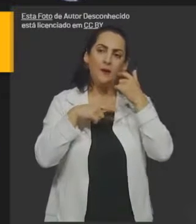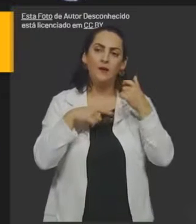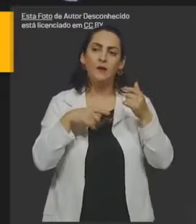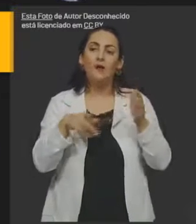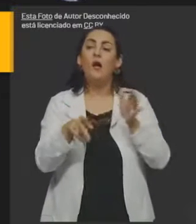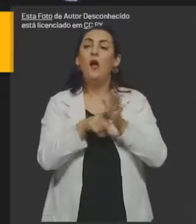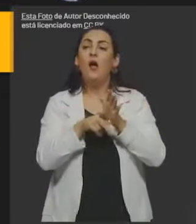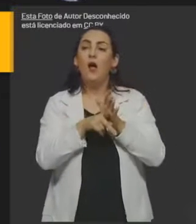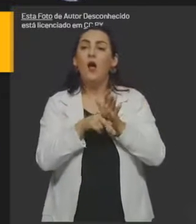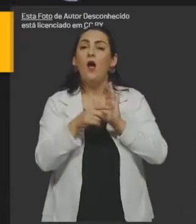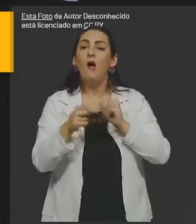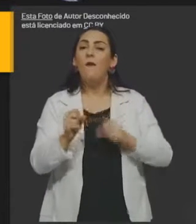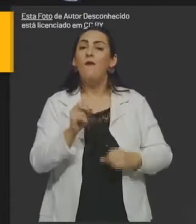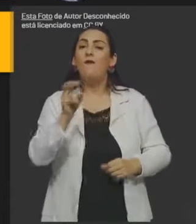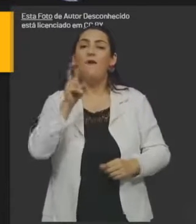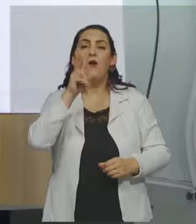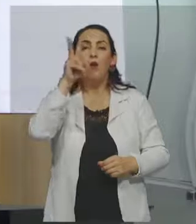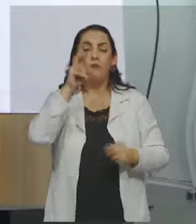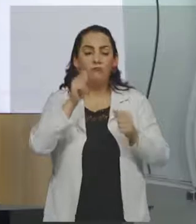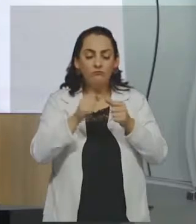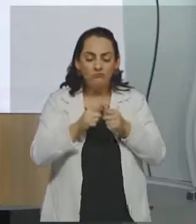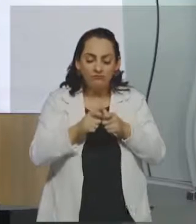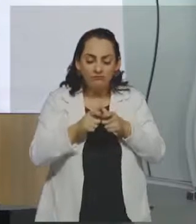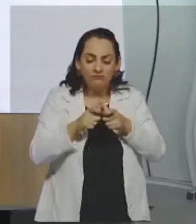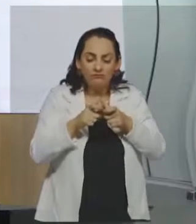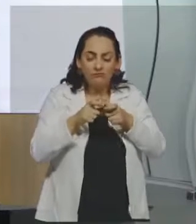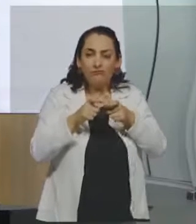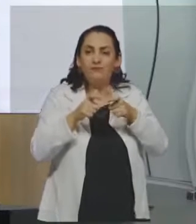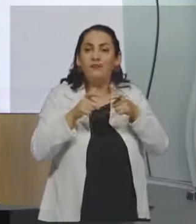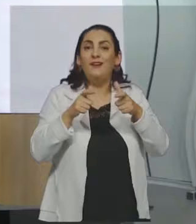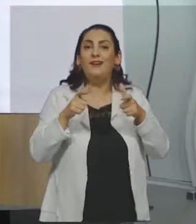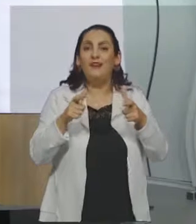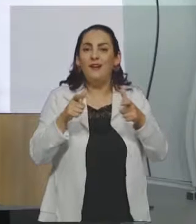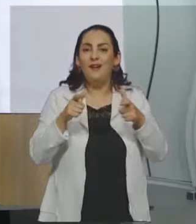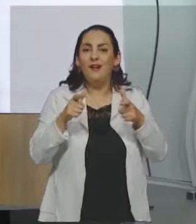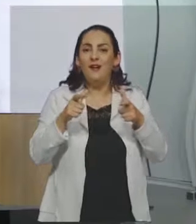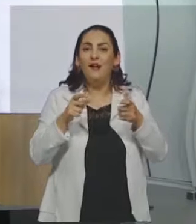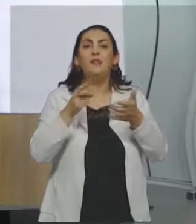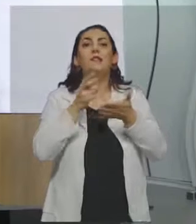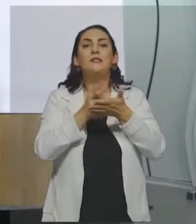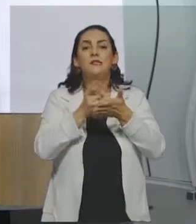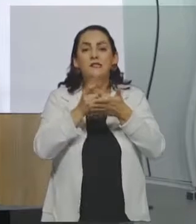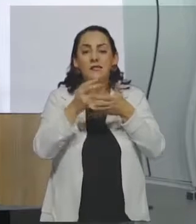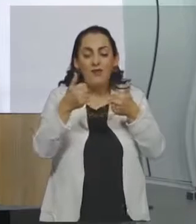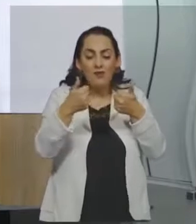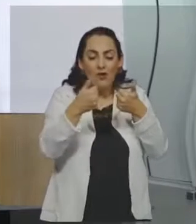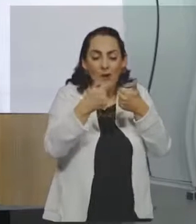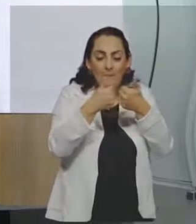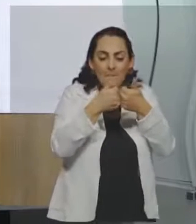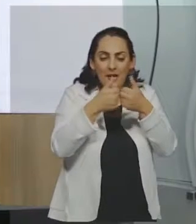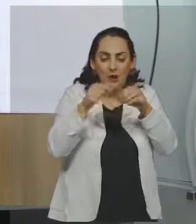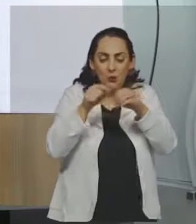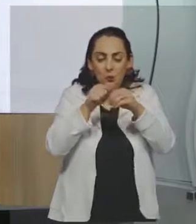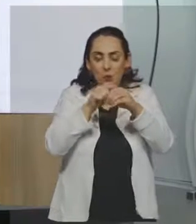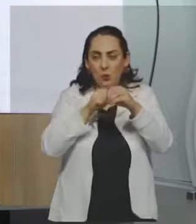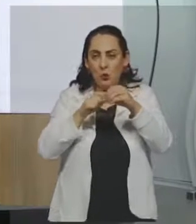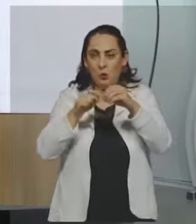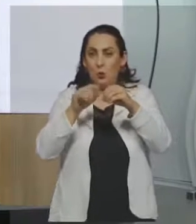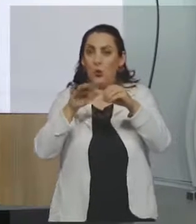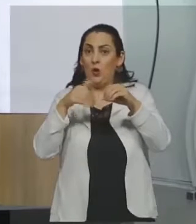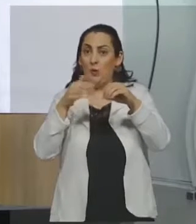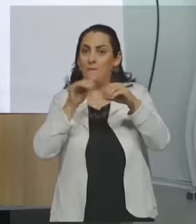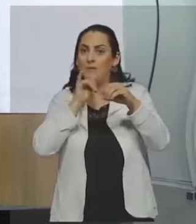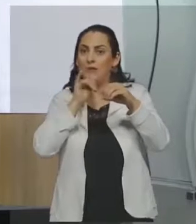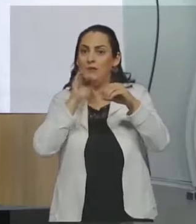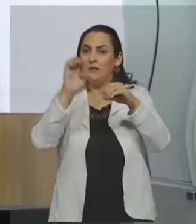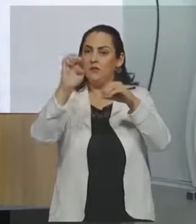esse valor, ele vai aumentando à medida que eu me aproximo do núcleo, ok? Então, se eu estou próximo do núcleo, eu